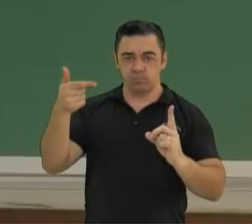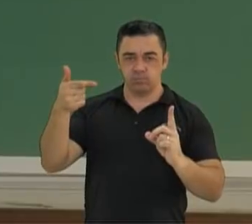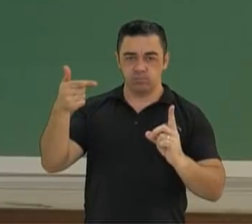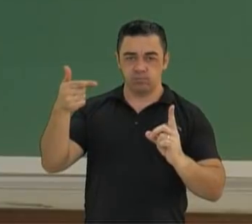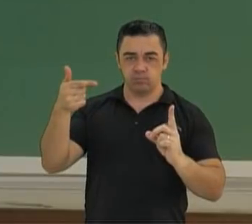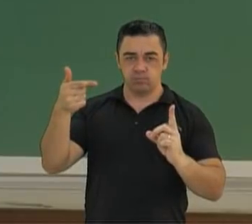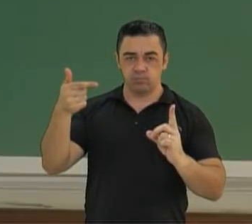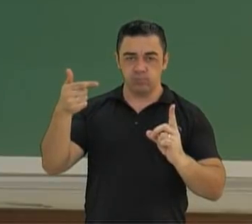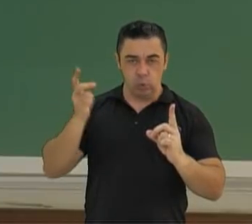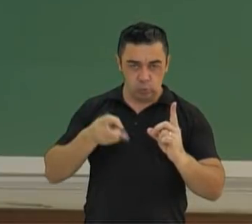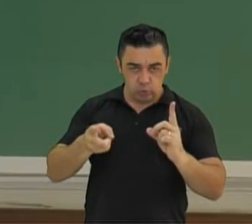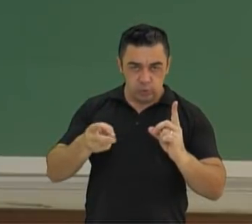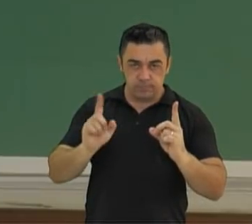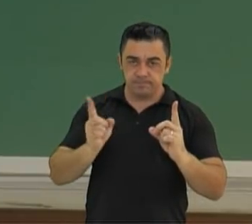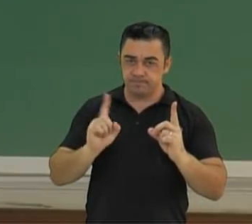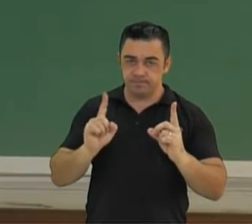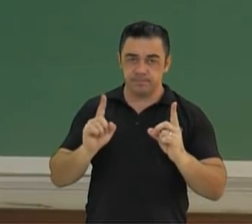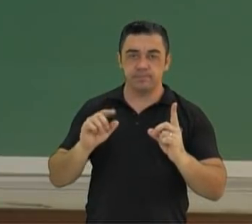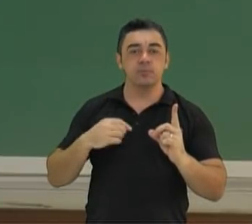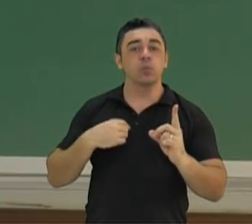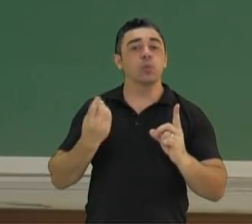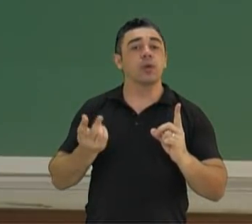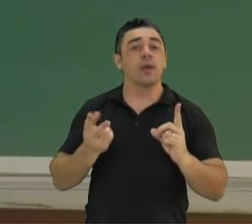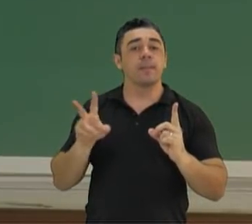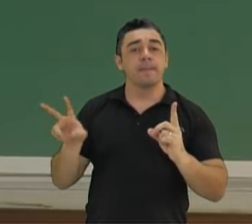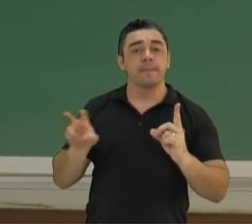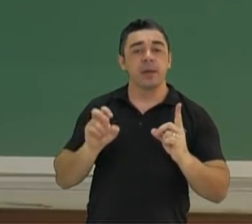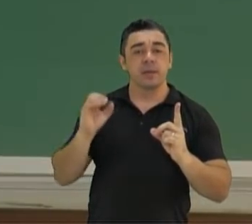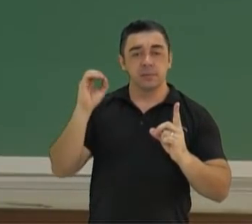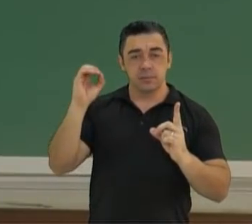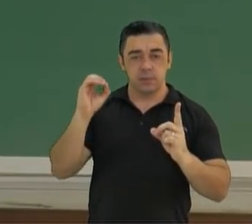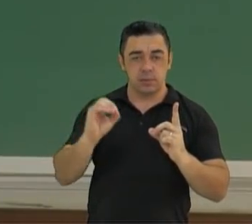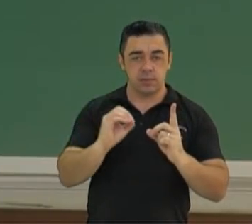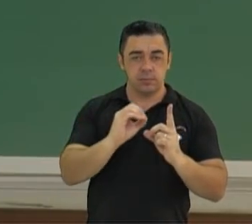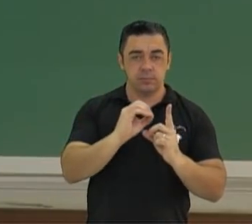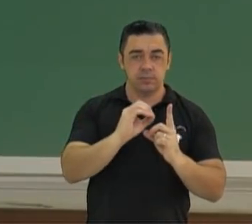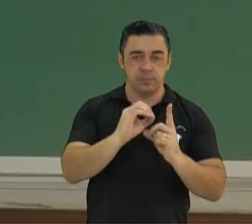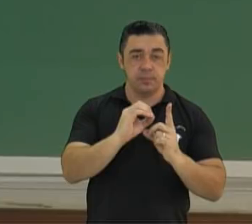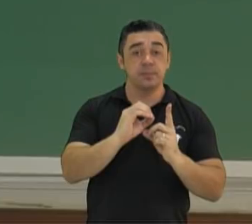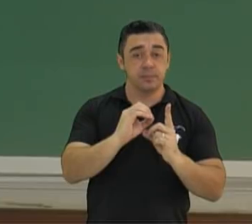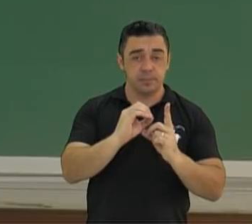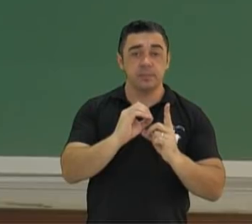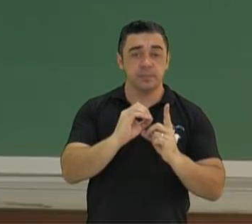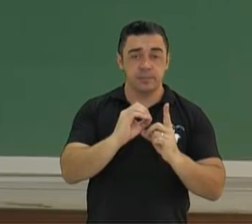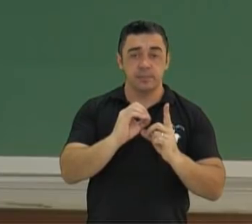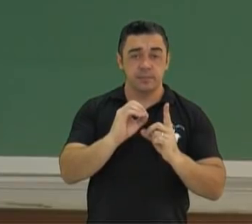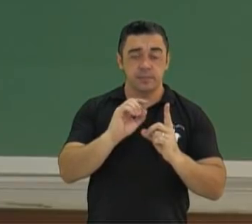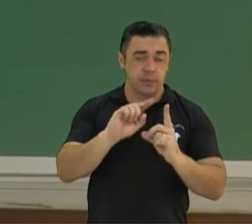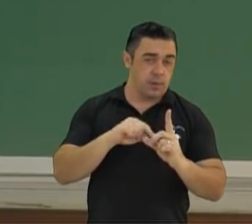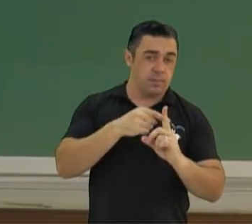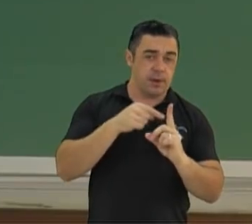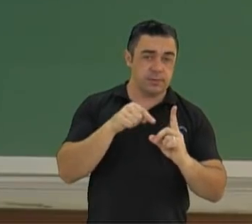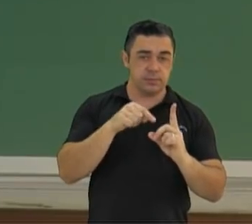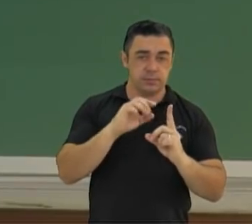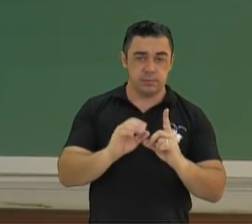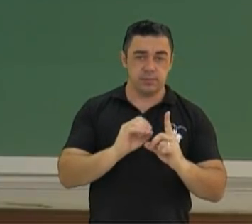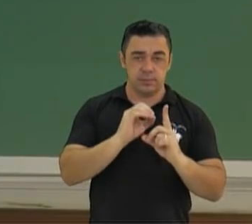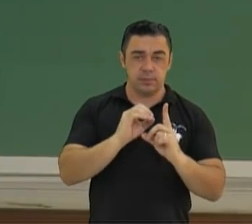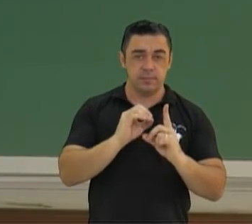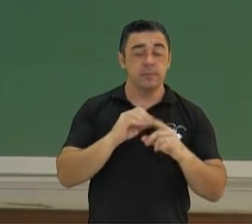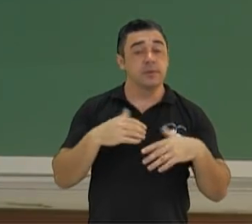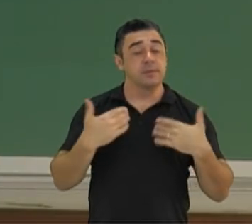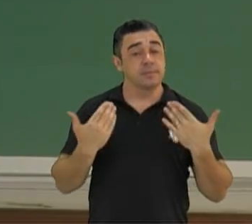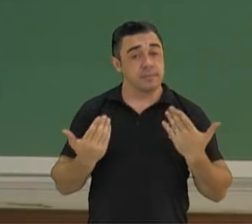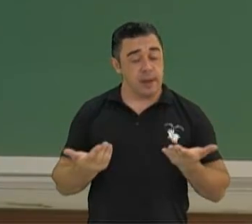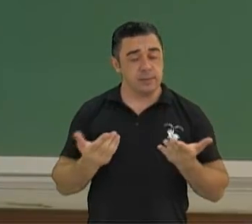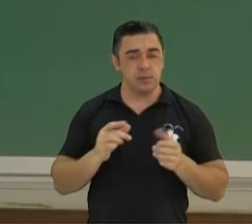2. A gente pode continuar essa divisão assim? 1 menor que 2? Não. Nós temos que aumentar esse número para continuar